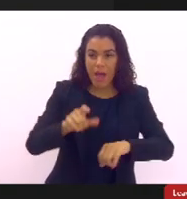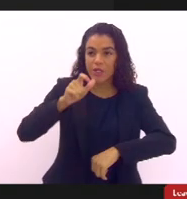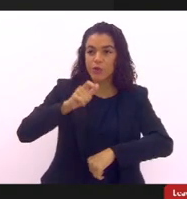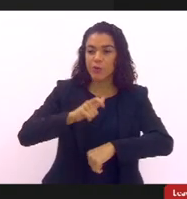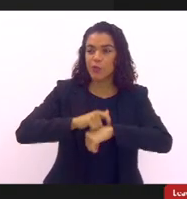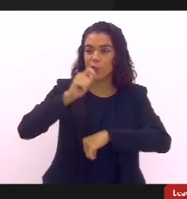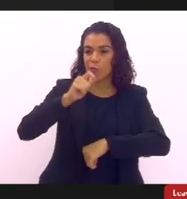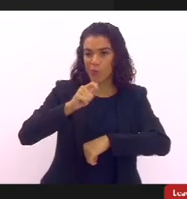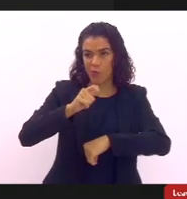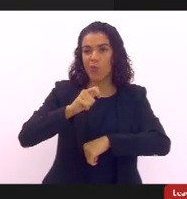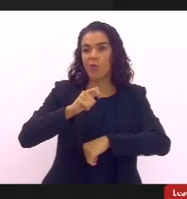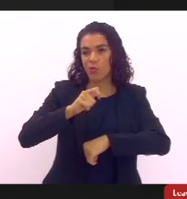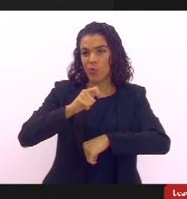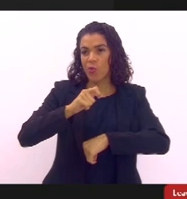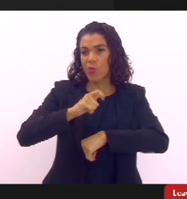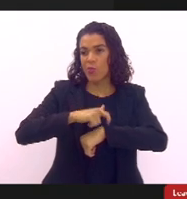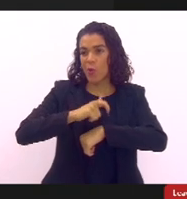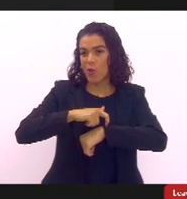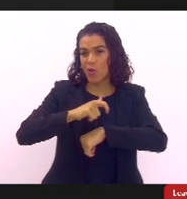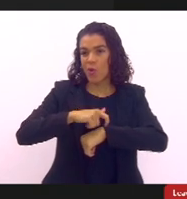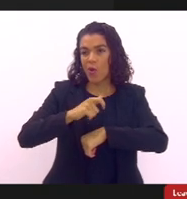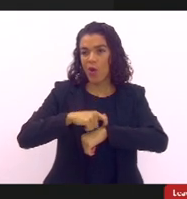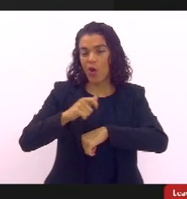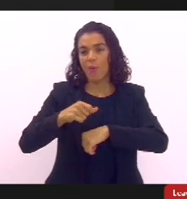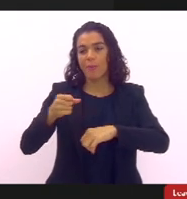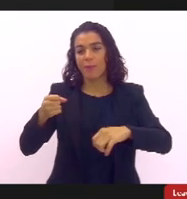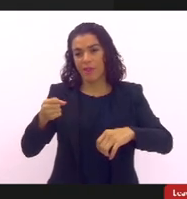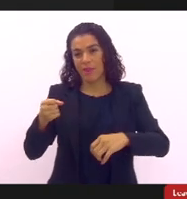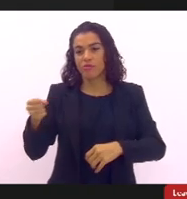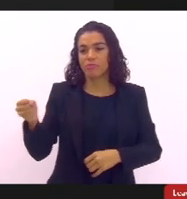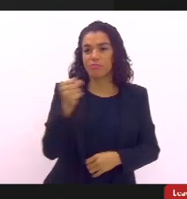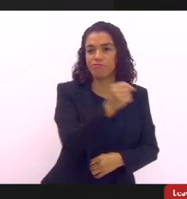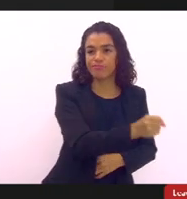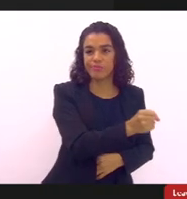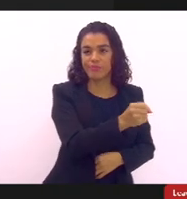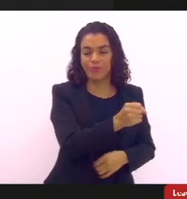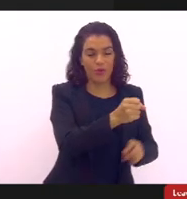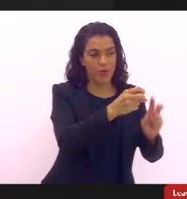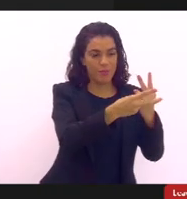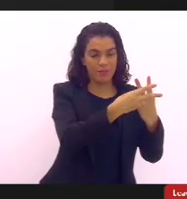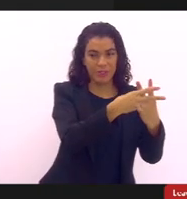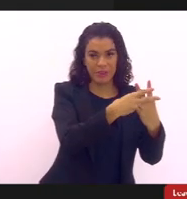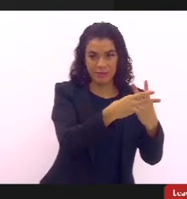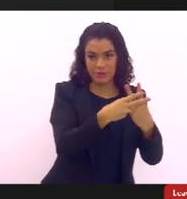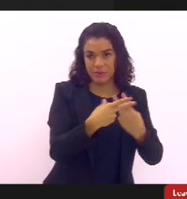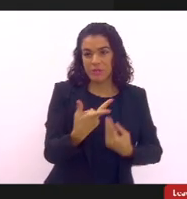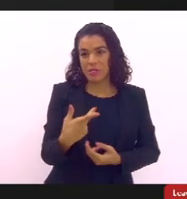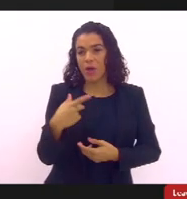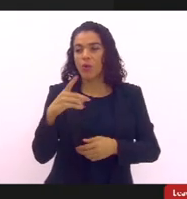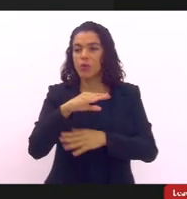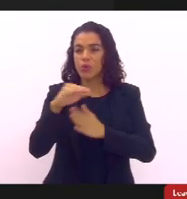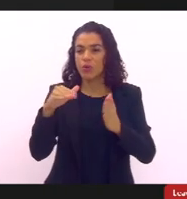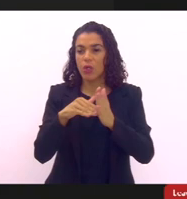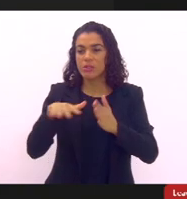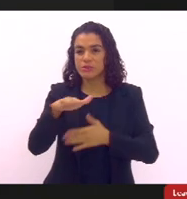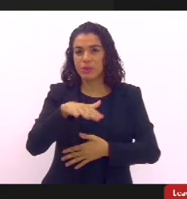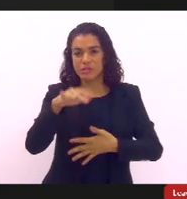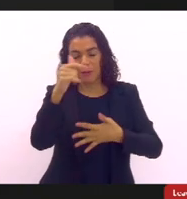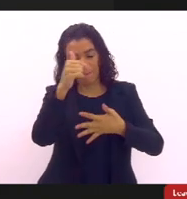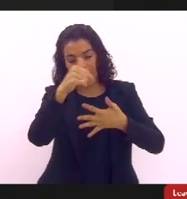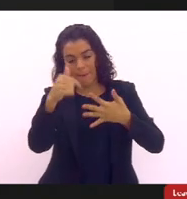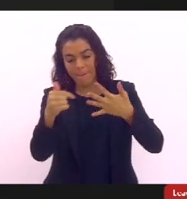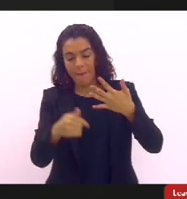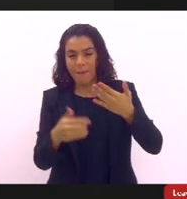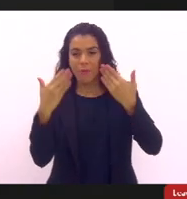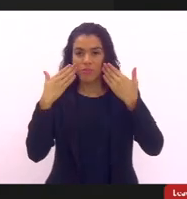do ingresso do preso, né? Então, todas essas questões abordadas pela doutora Alexandra, e depois a